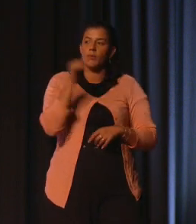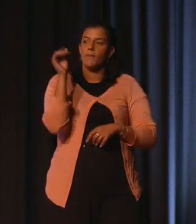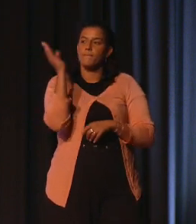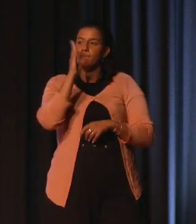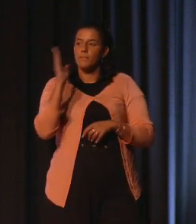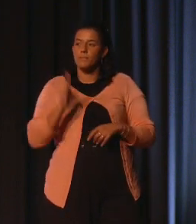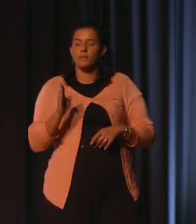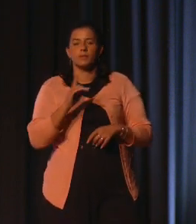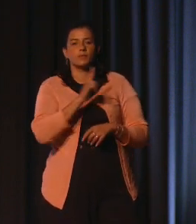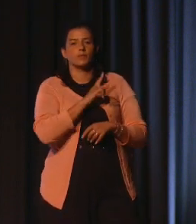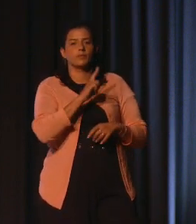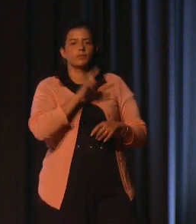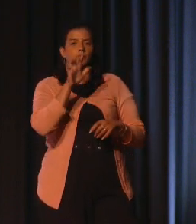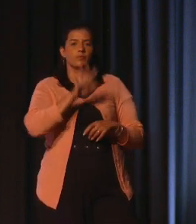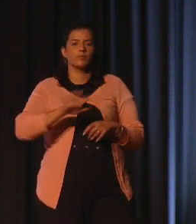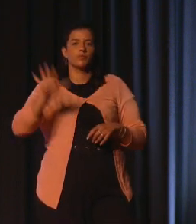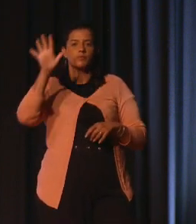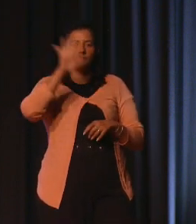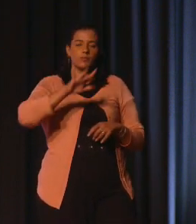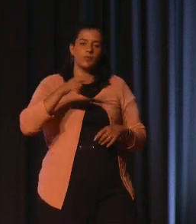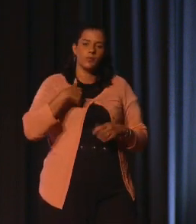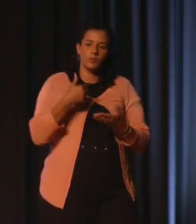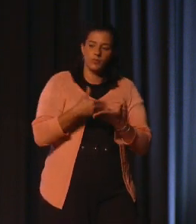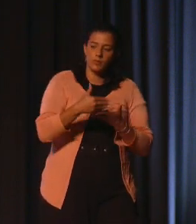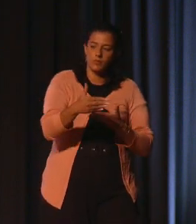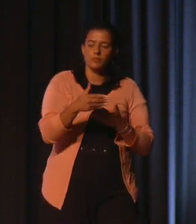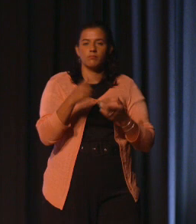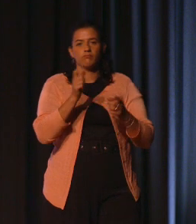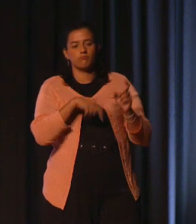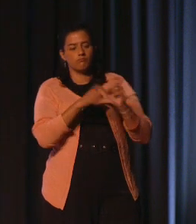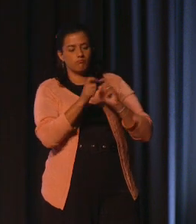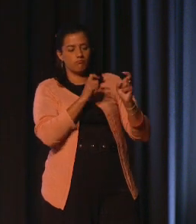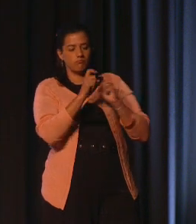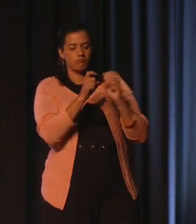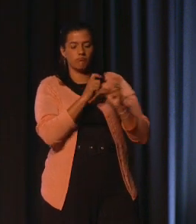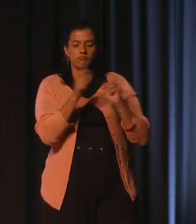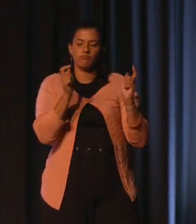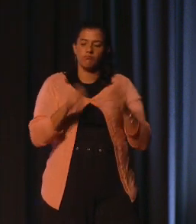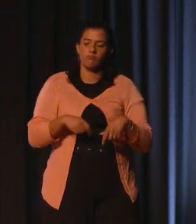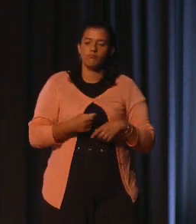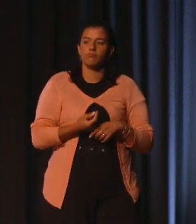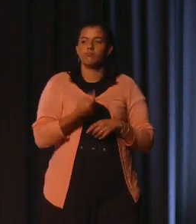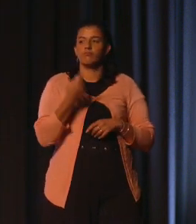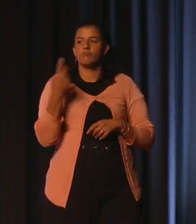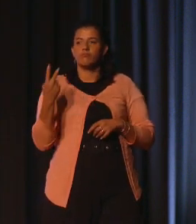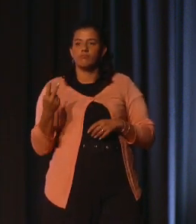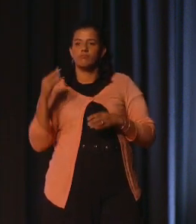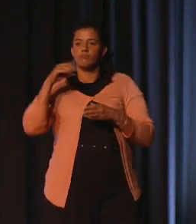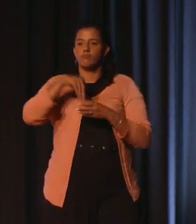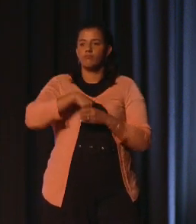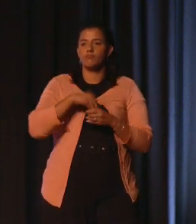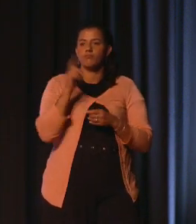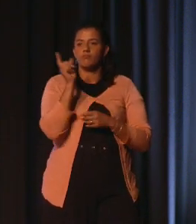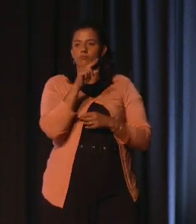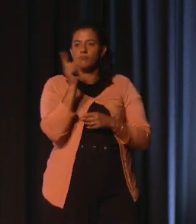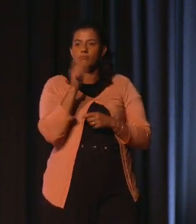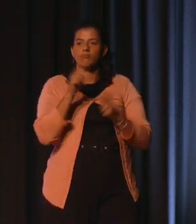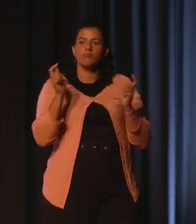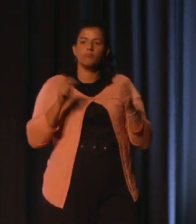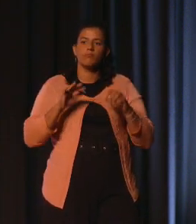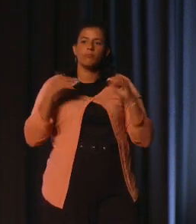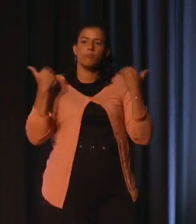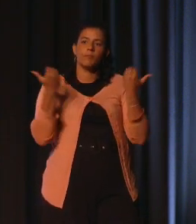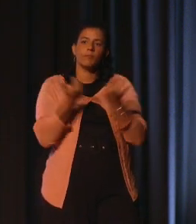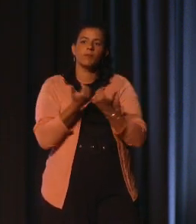inteiro tem, né? Quando eu comecei a trabalhar com isso, nós nos reunimos, nós cabíamos em 2 táxis no final do Congresso